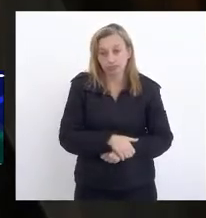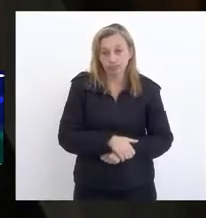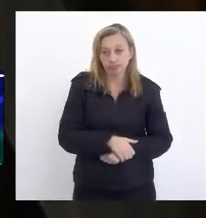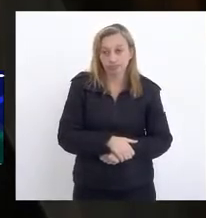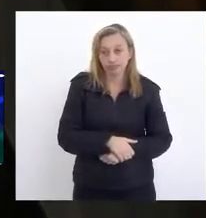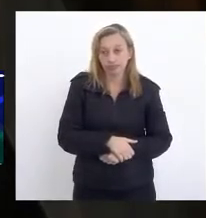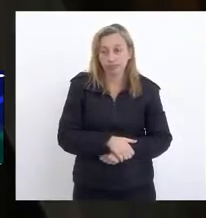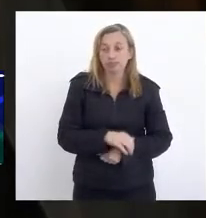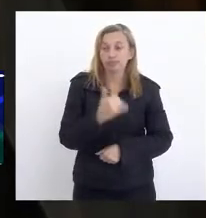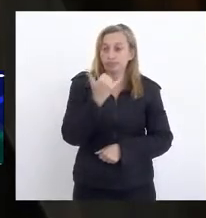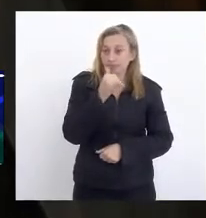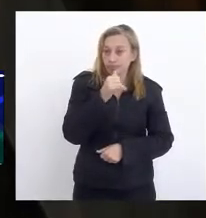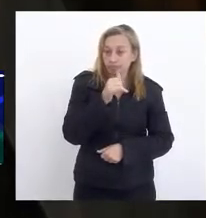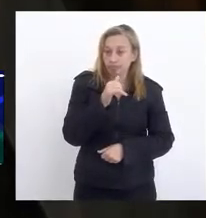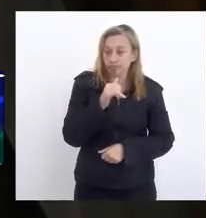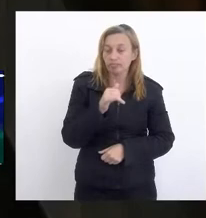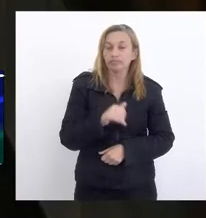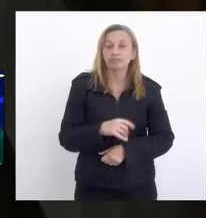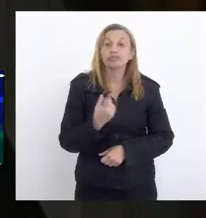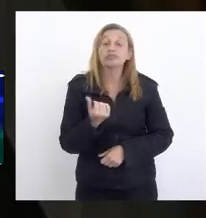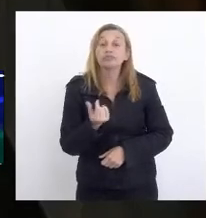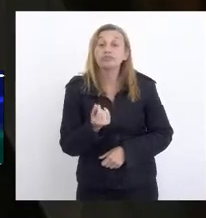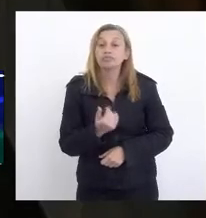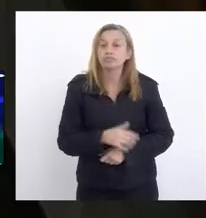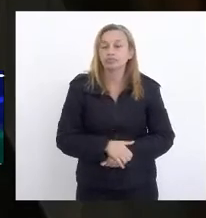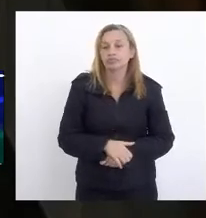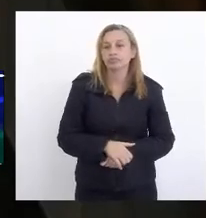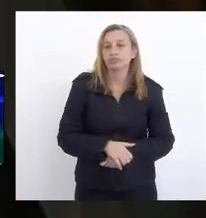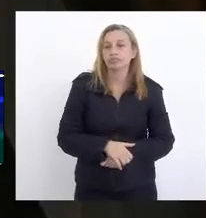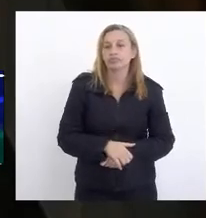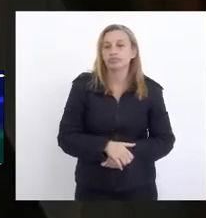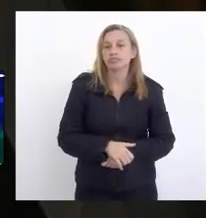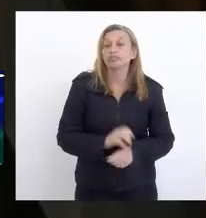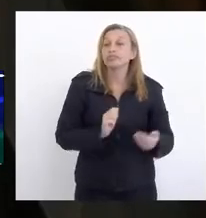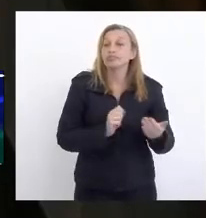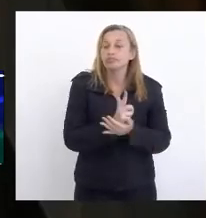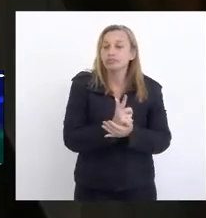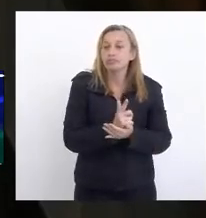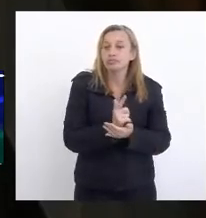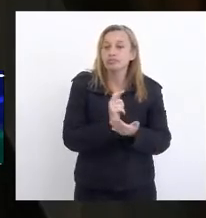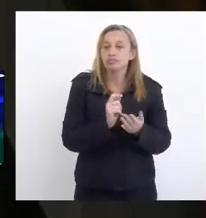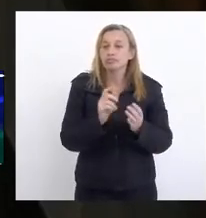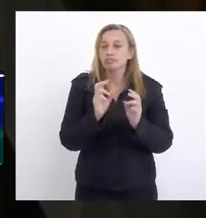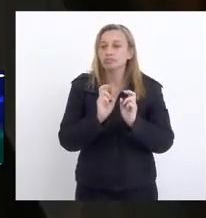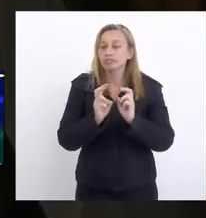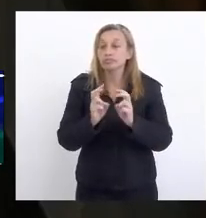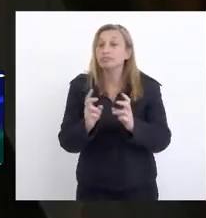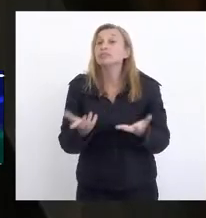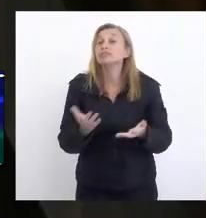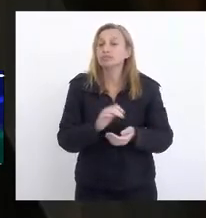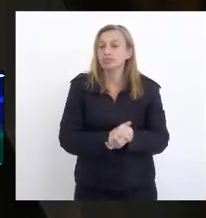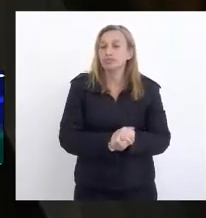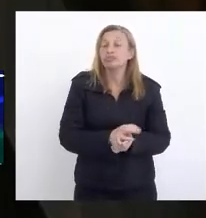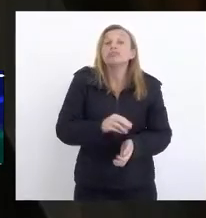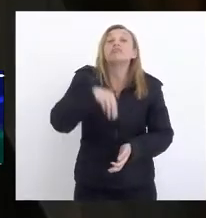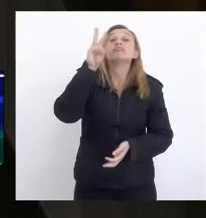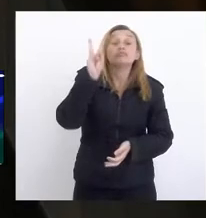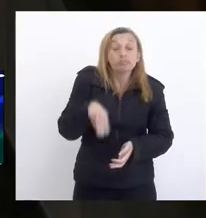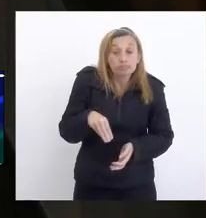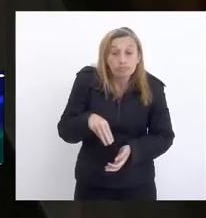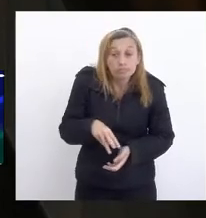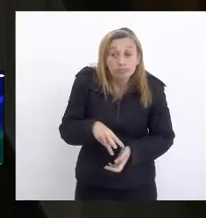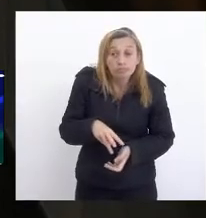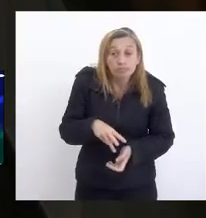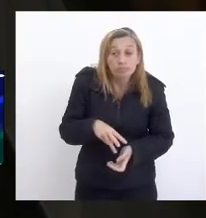da eletrificação? Vou acabar. Qual o valor da compra dos trens? Quem